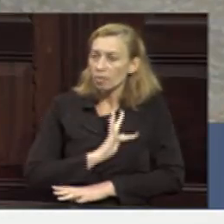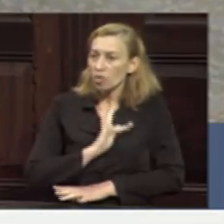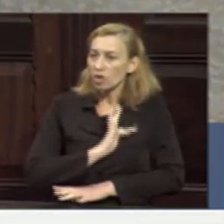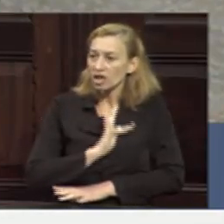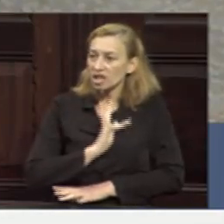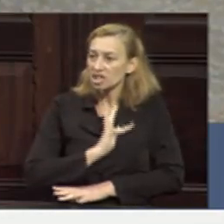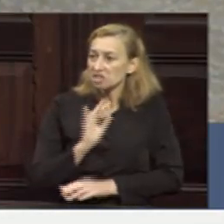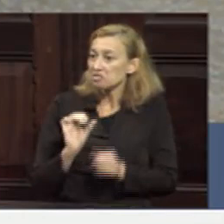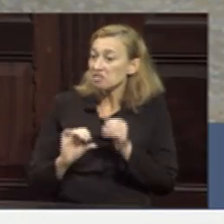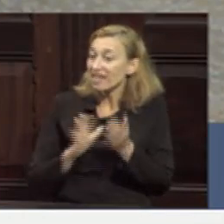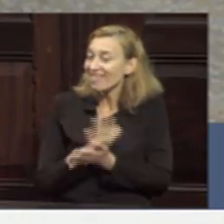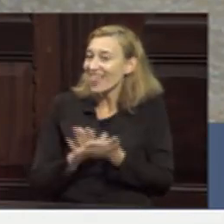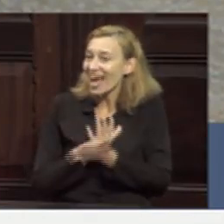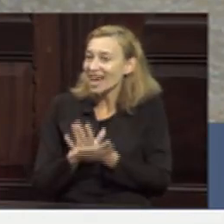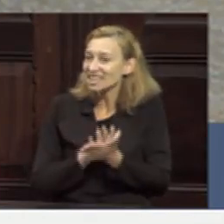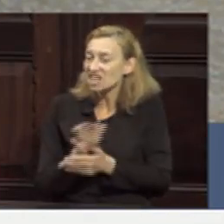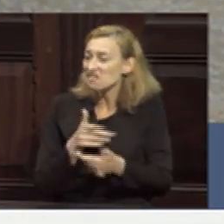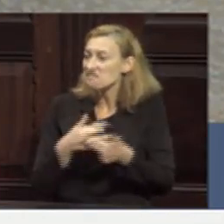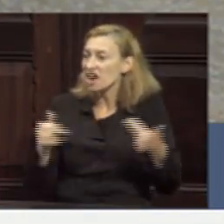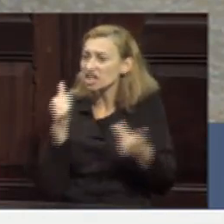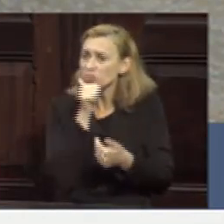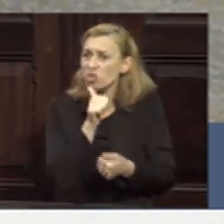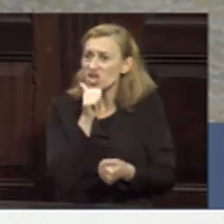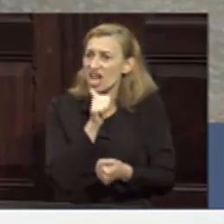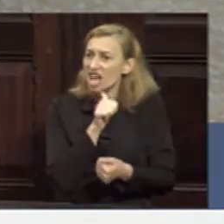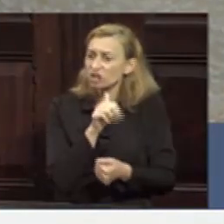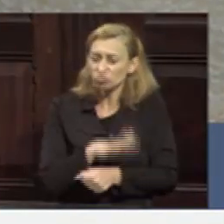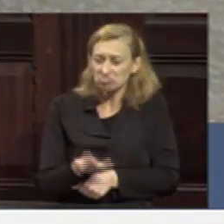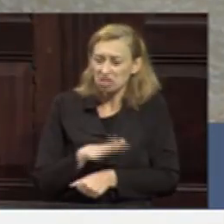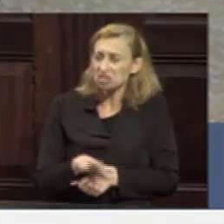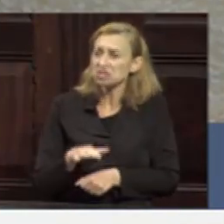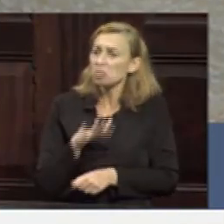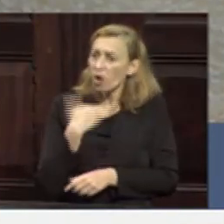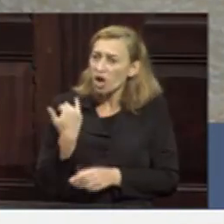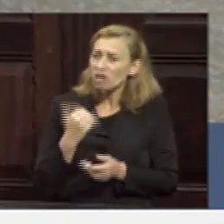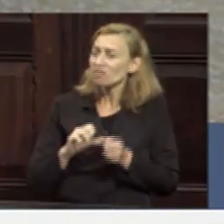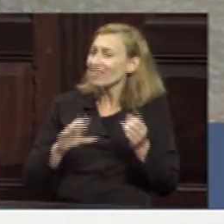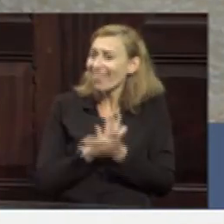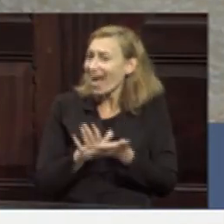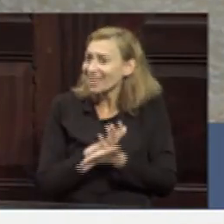de mulheres e até crianças, ele não fez um pronunciamento.